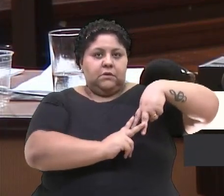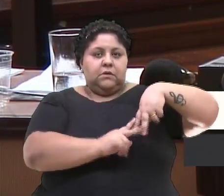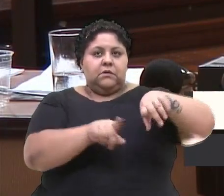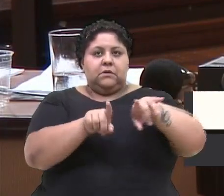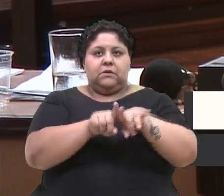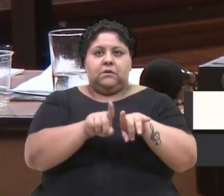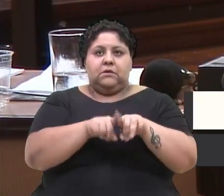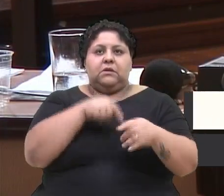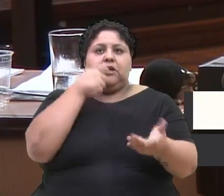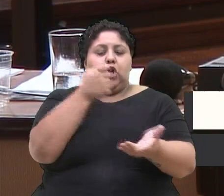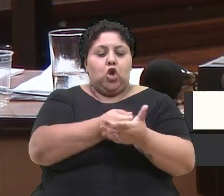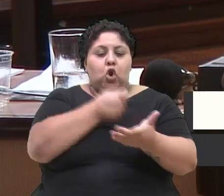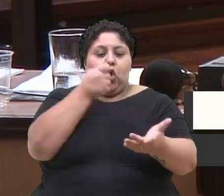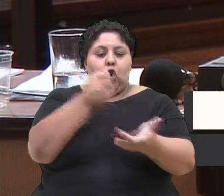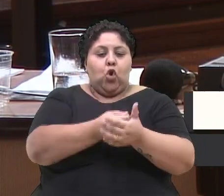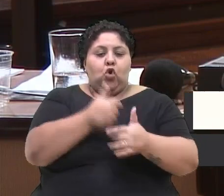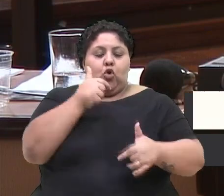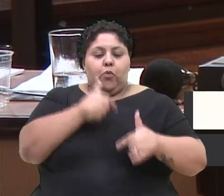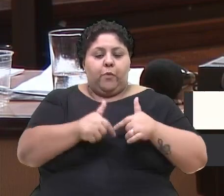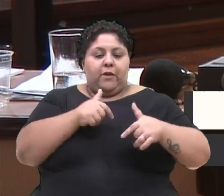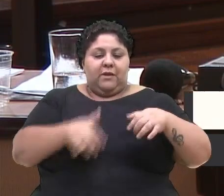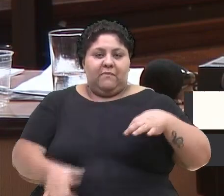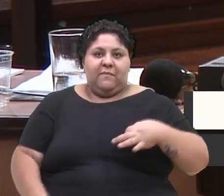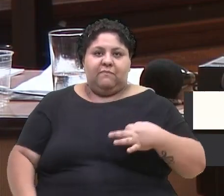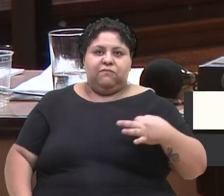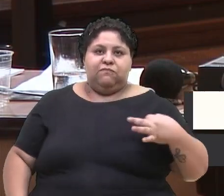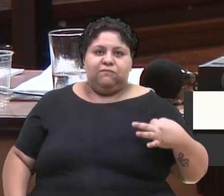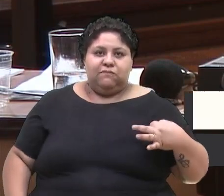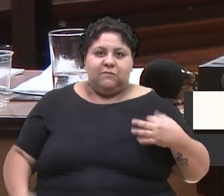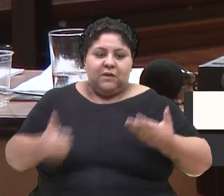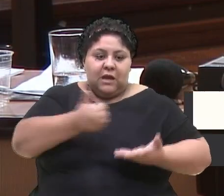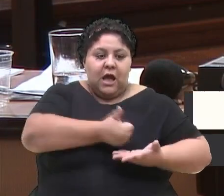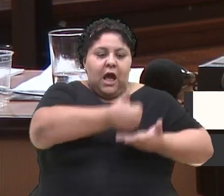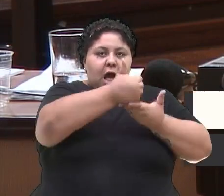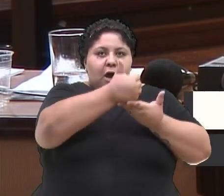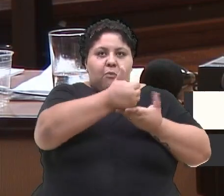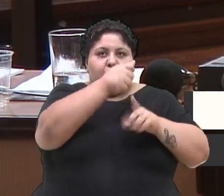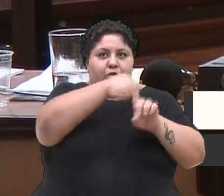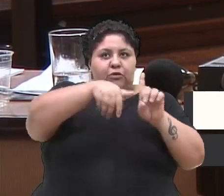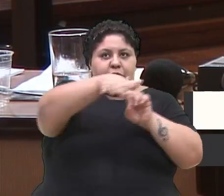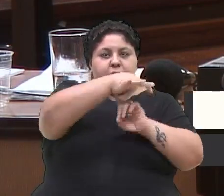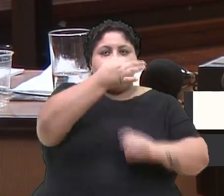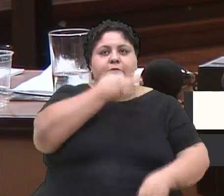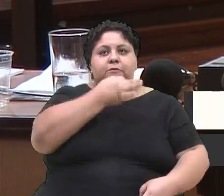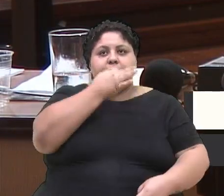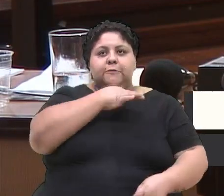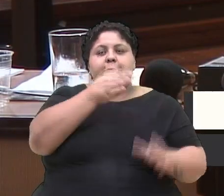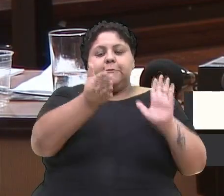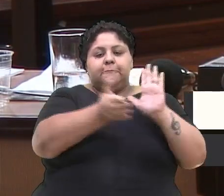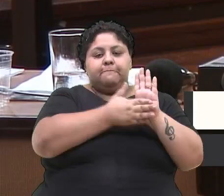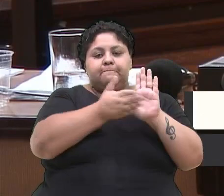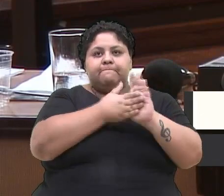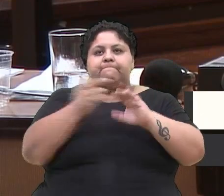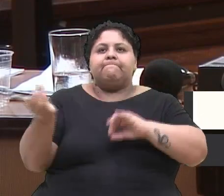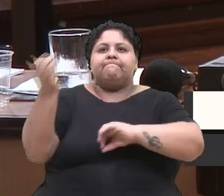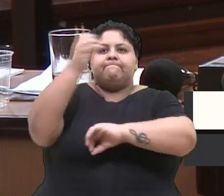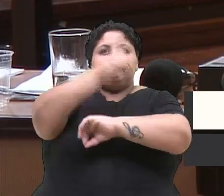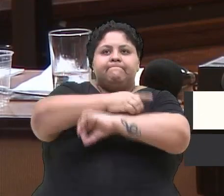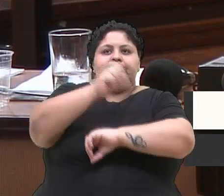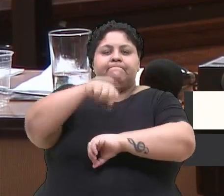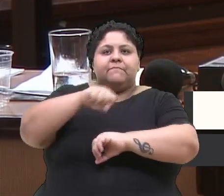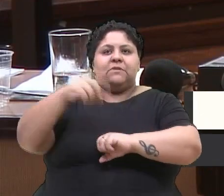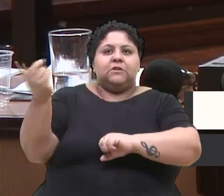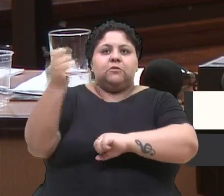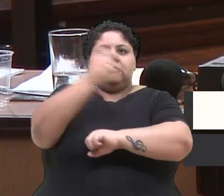pela filantropia em prol da sociedade caxiense, e nós propomos esse dia que, com certeza, será um dia marcante, um